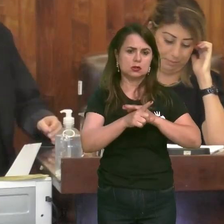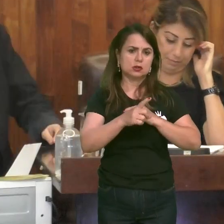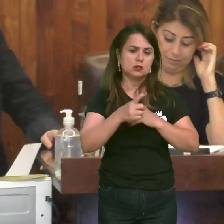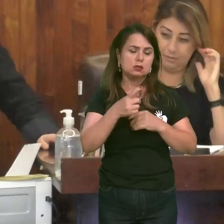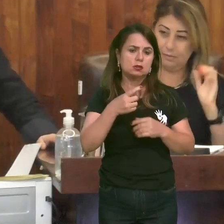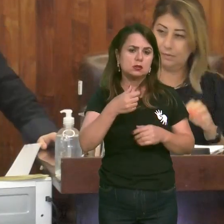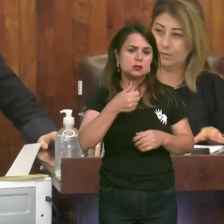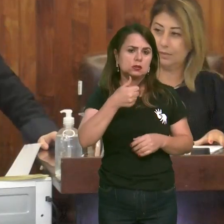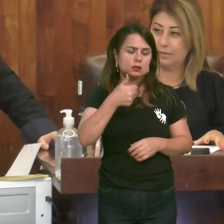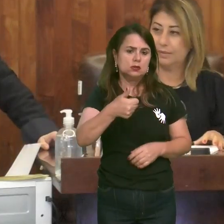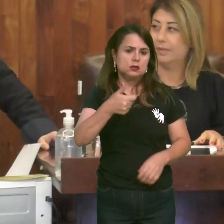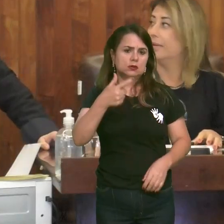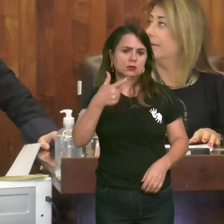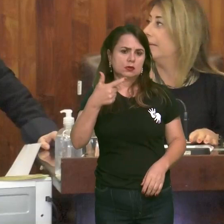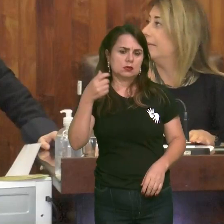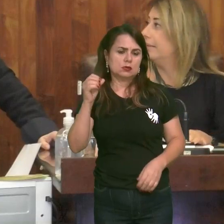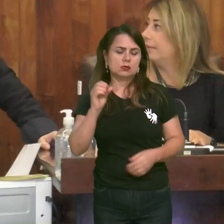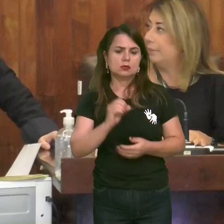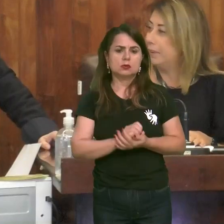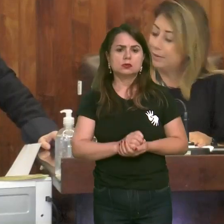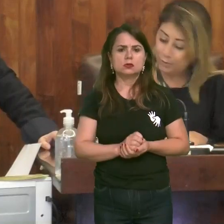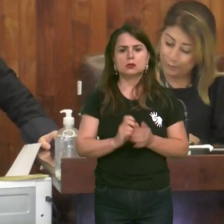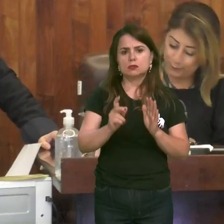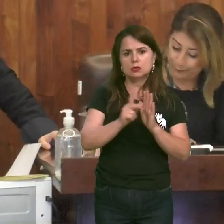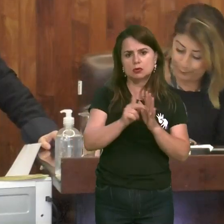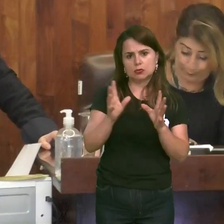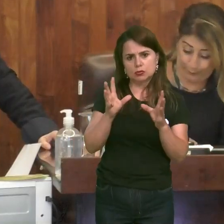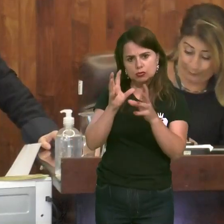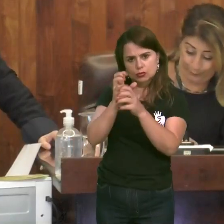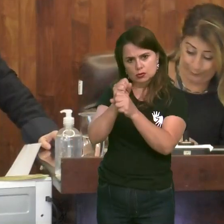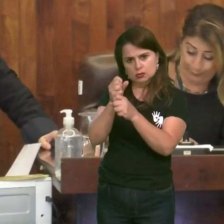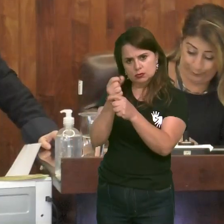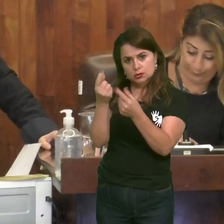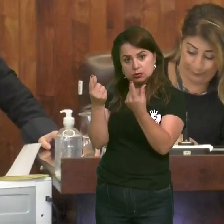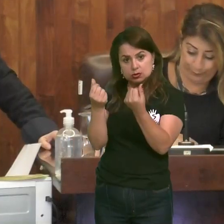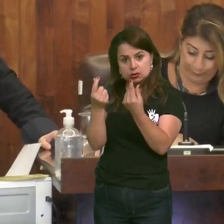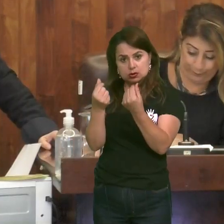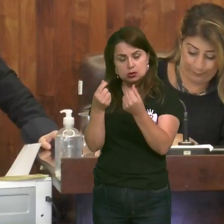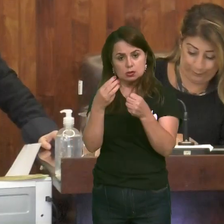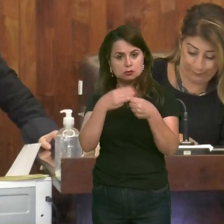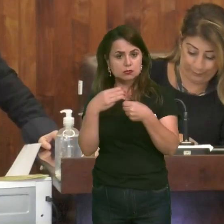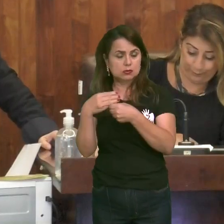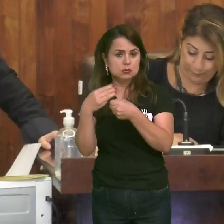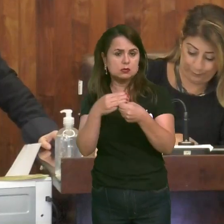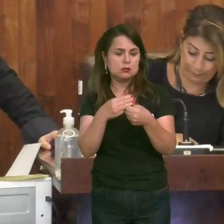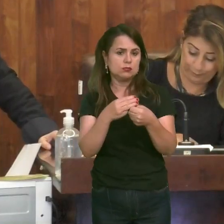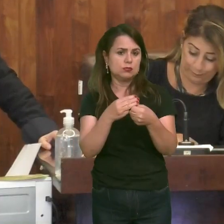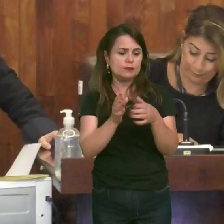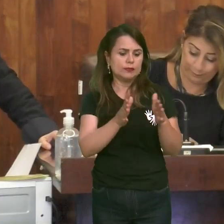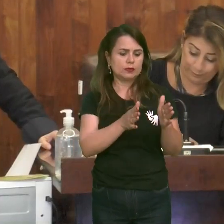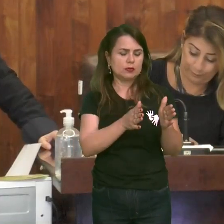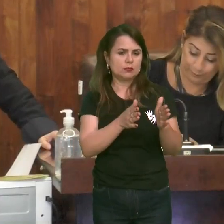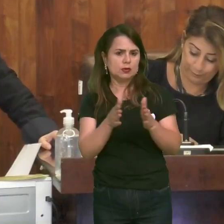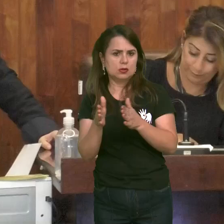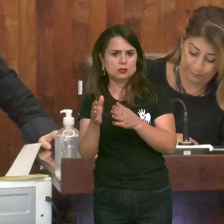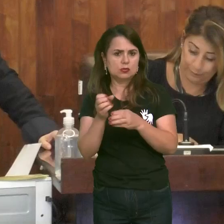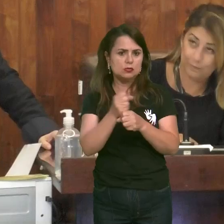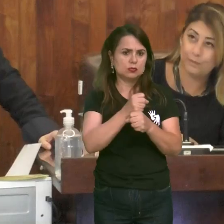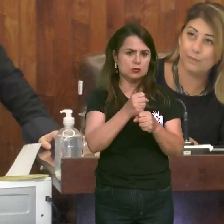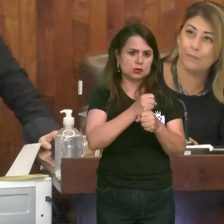2022 da prefeitura municipal que trata sobre o orçamento Geral do município o exercício de 2023